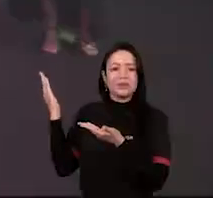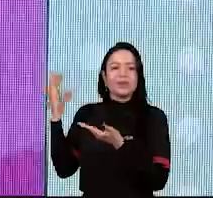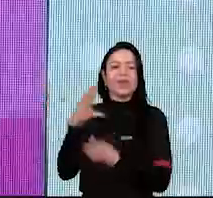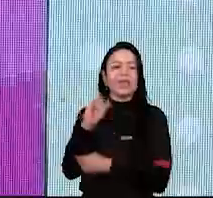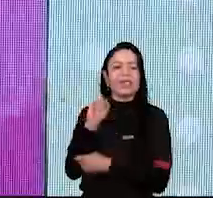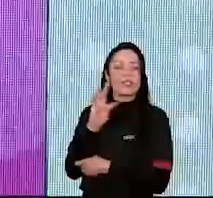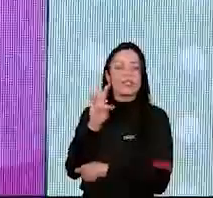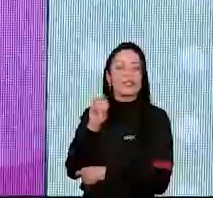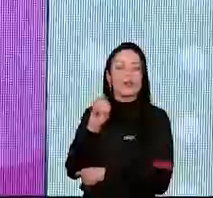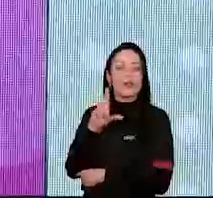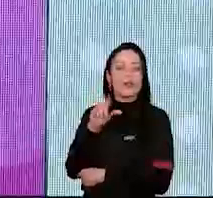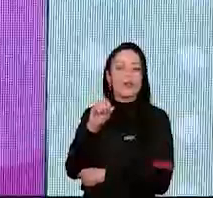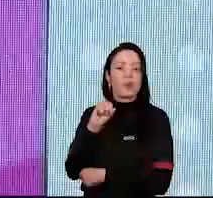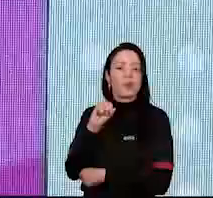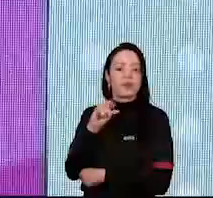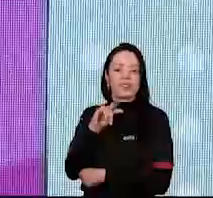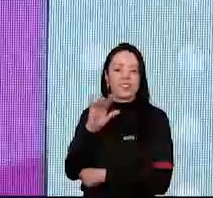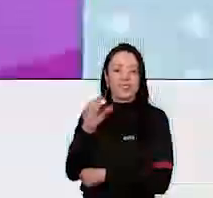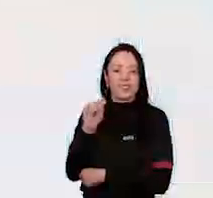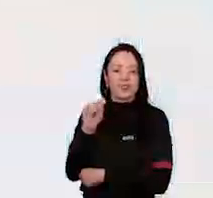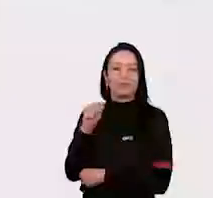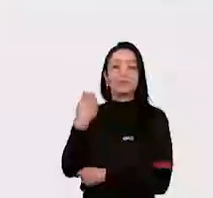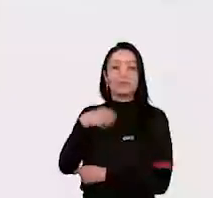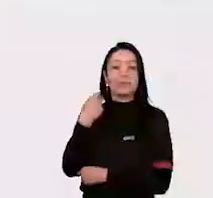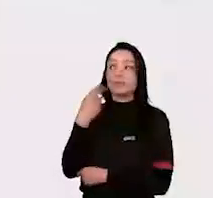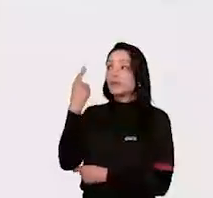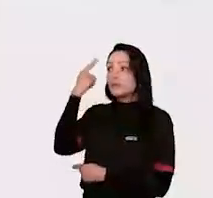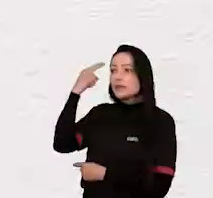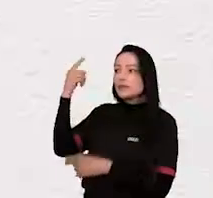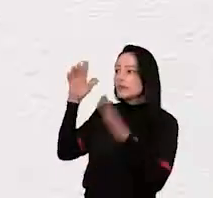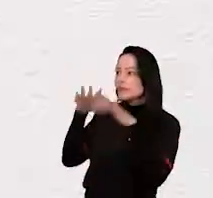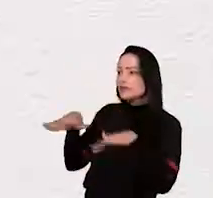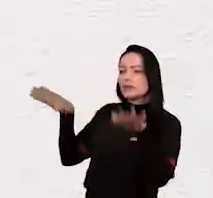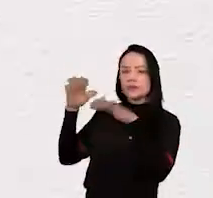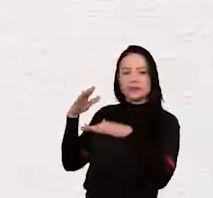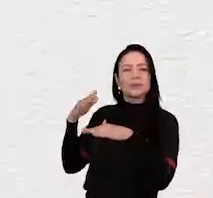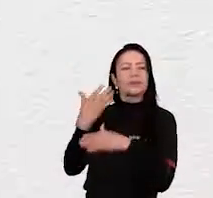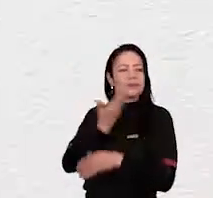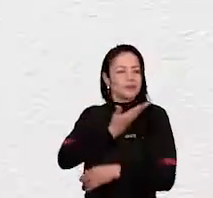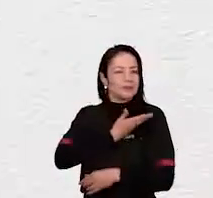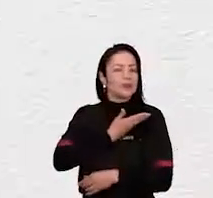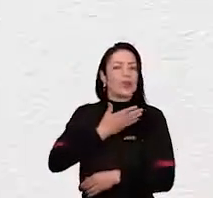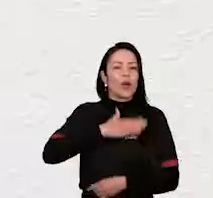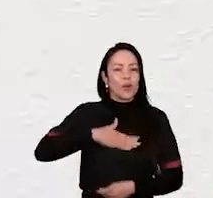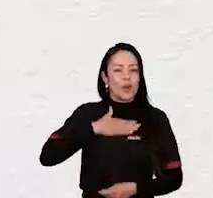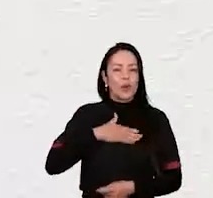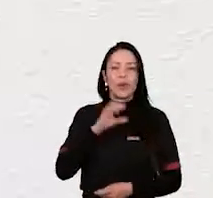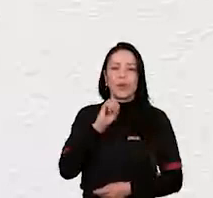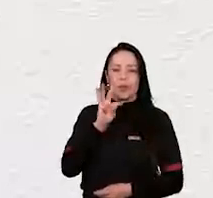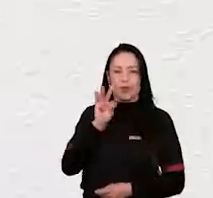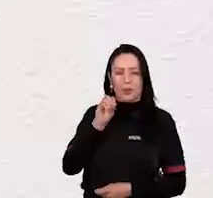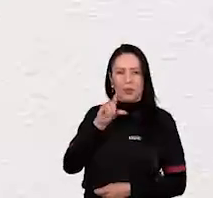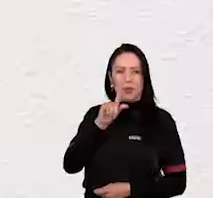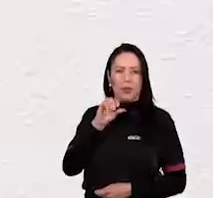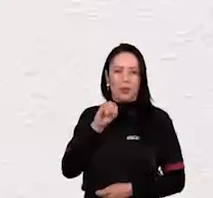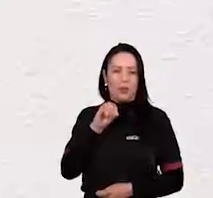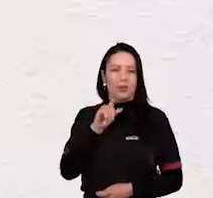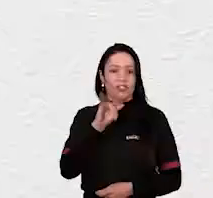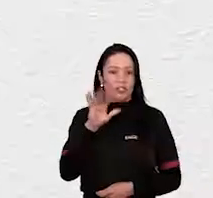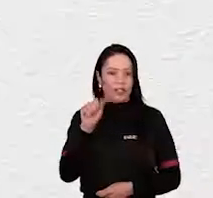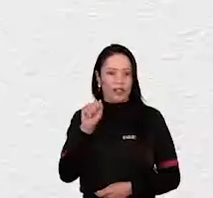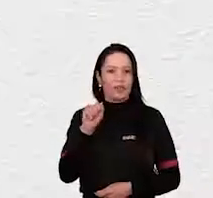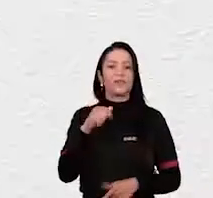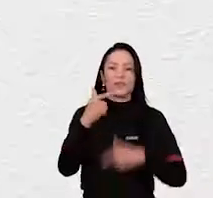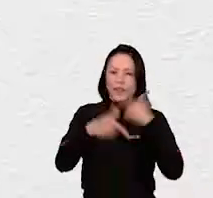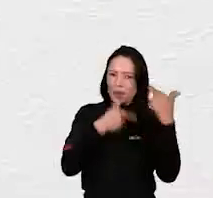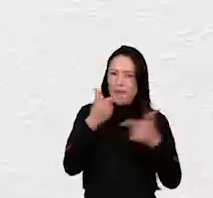citologia, né? Tem que entrar na cabeça de todos os colegas que gostam de otologia e que trabalham com otologia,